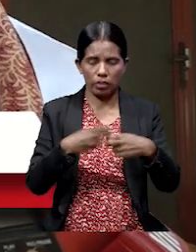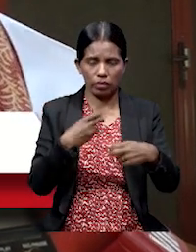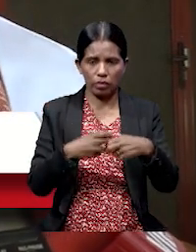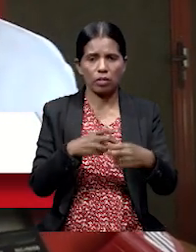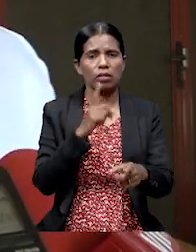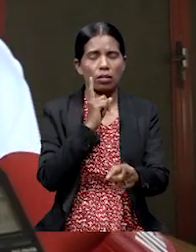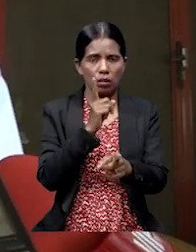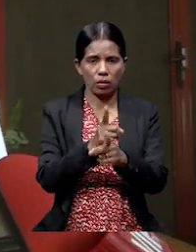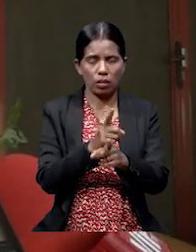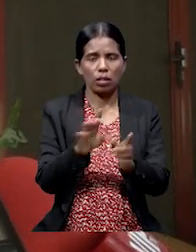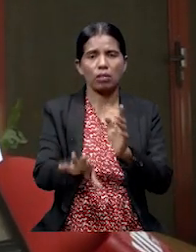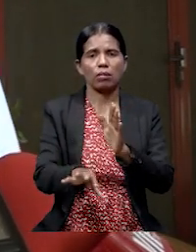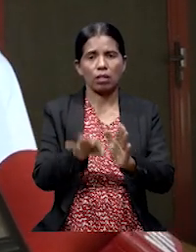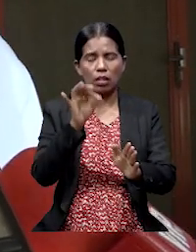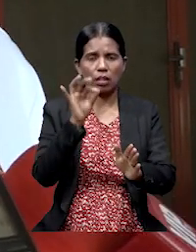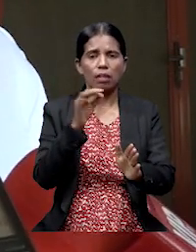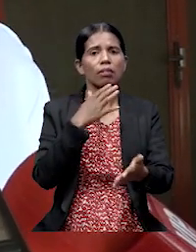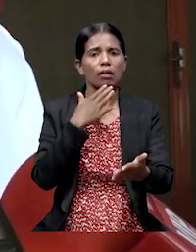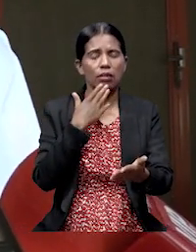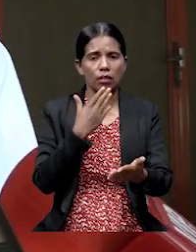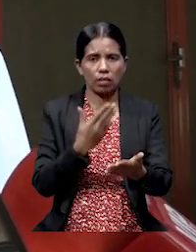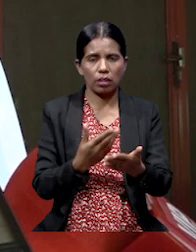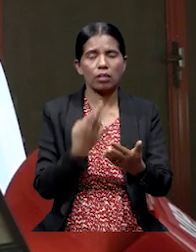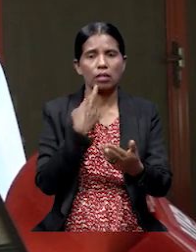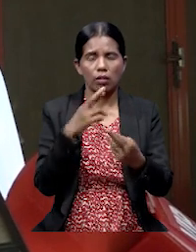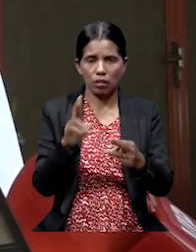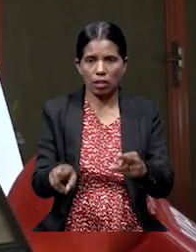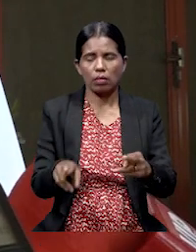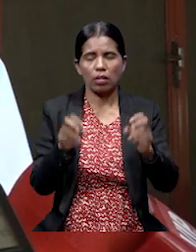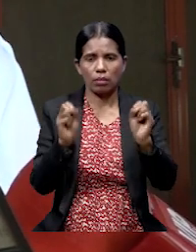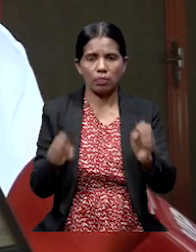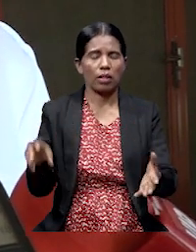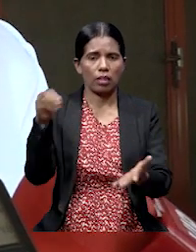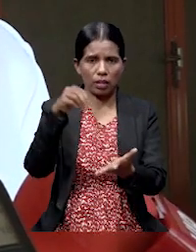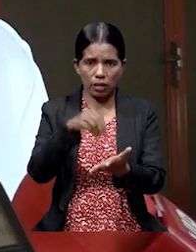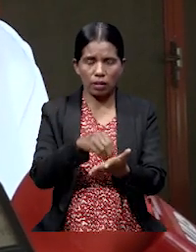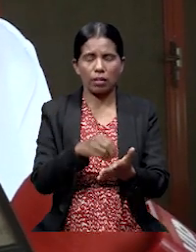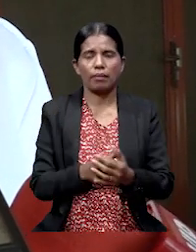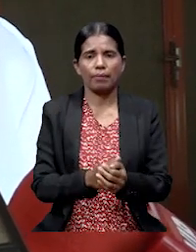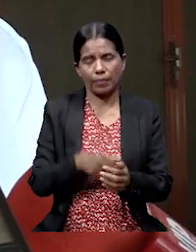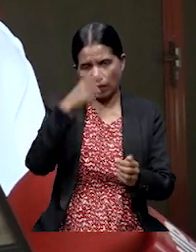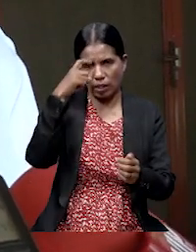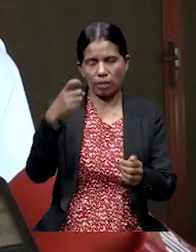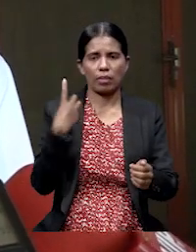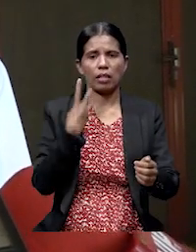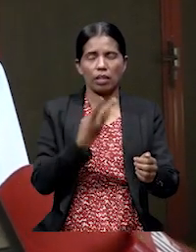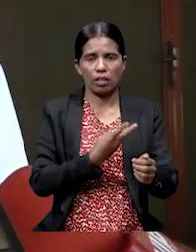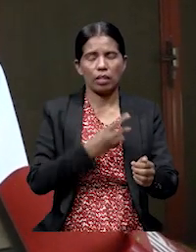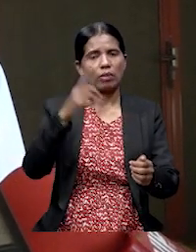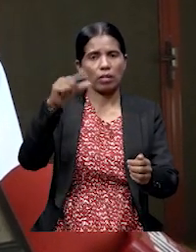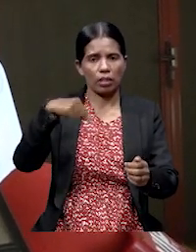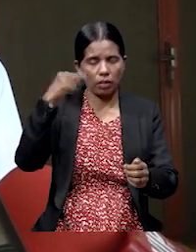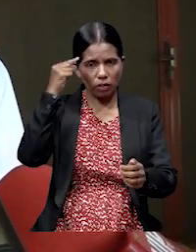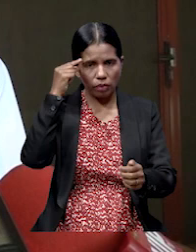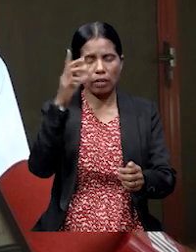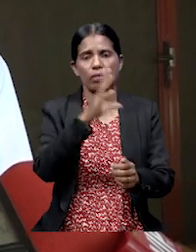a uma solução para investimento. Também entre tenia governo